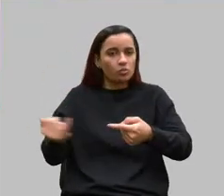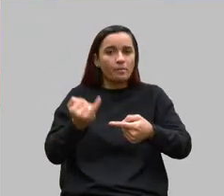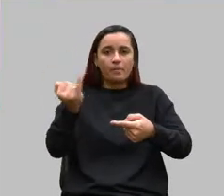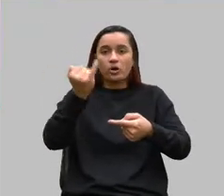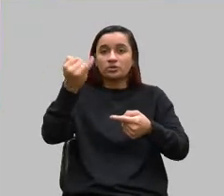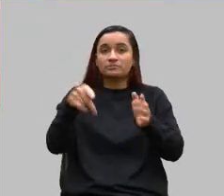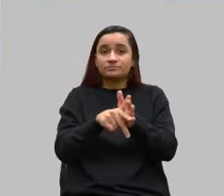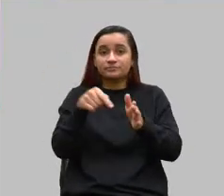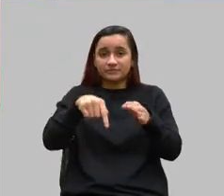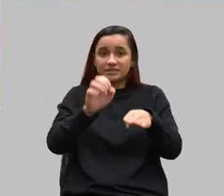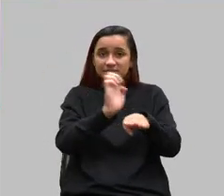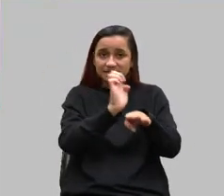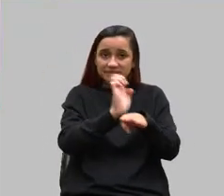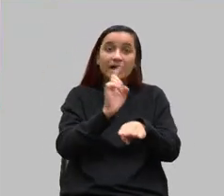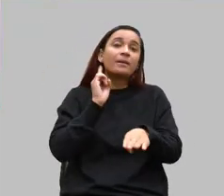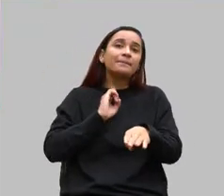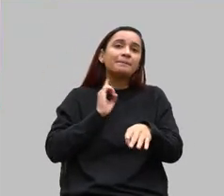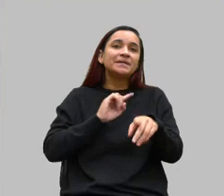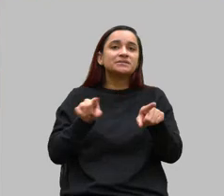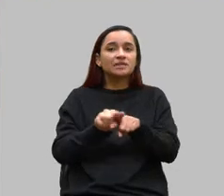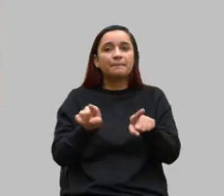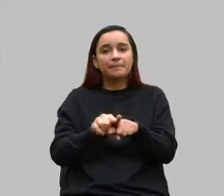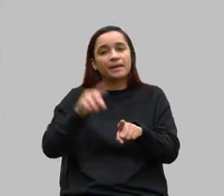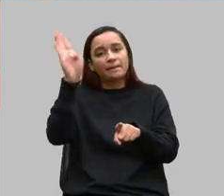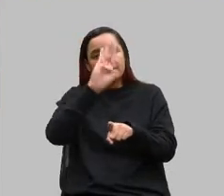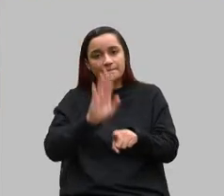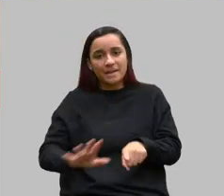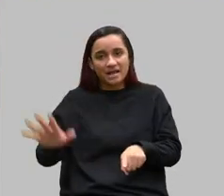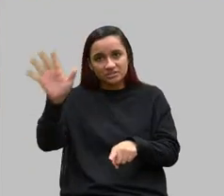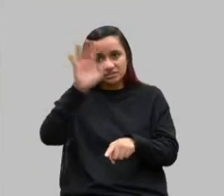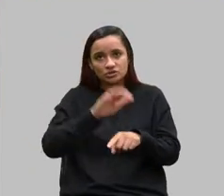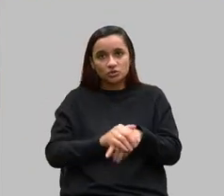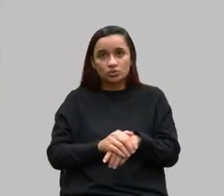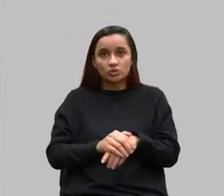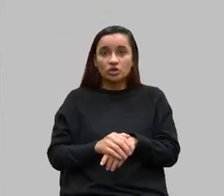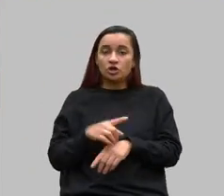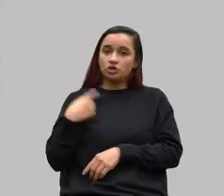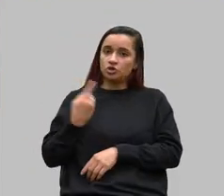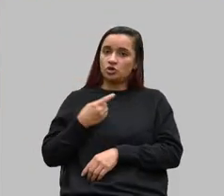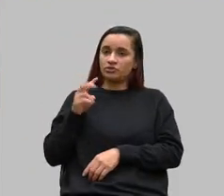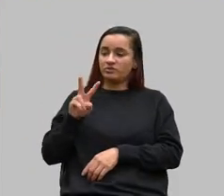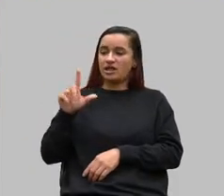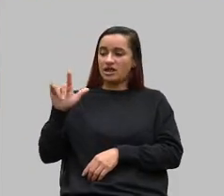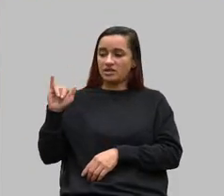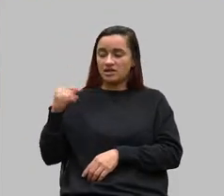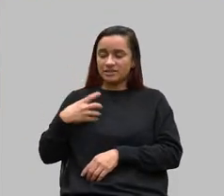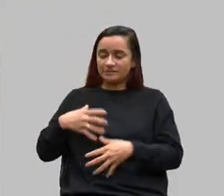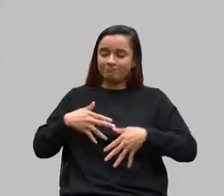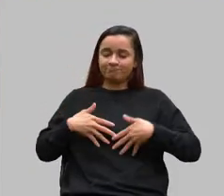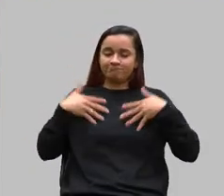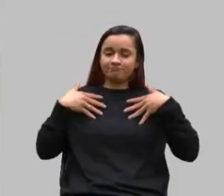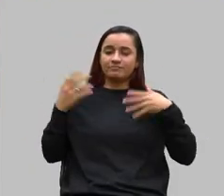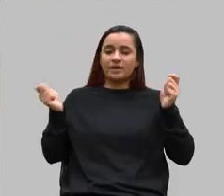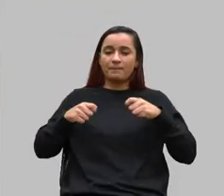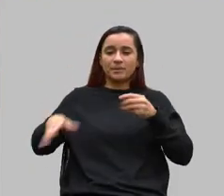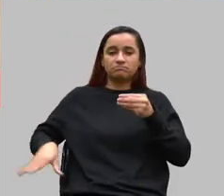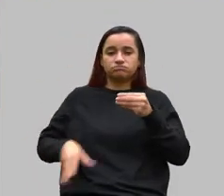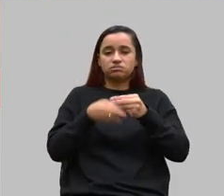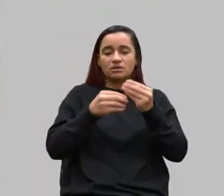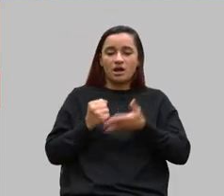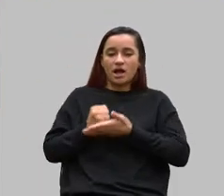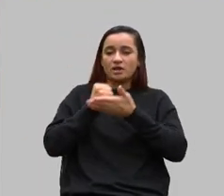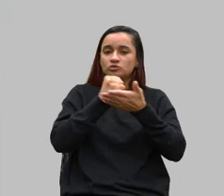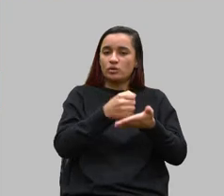de Minas e pro Brasil e a v se sente honrada de poder de alguma maneira contribuir participar deste momento saudar o